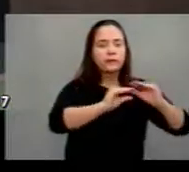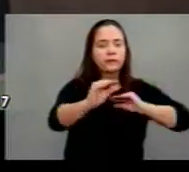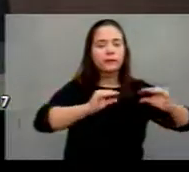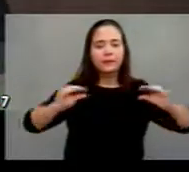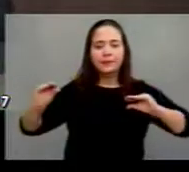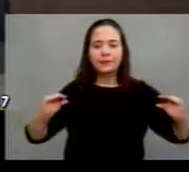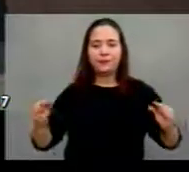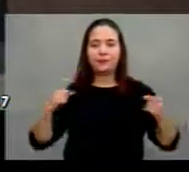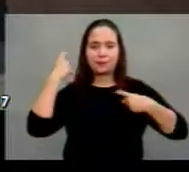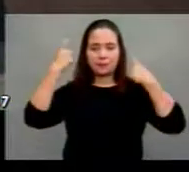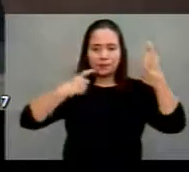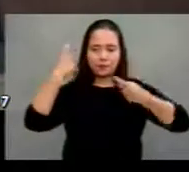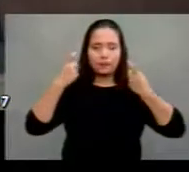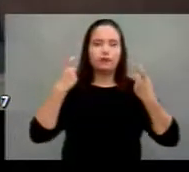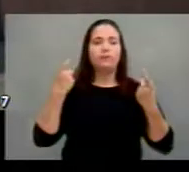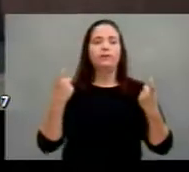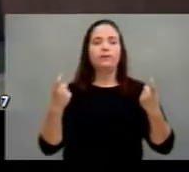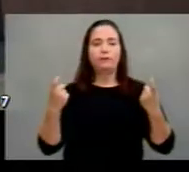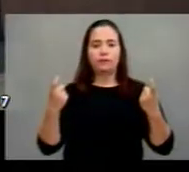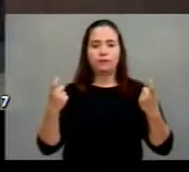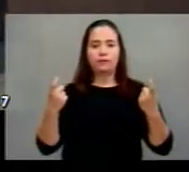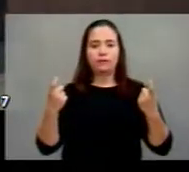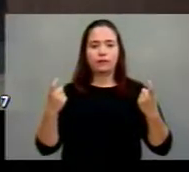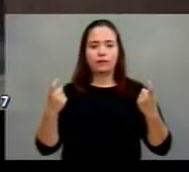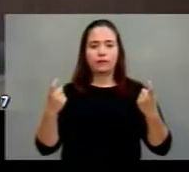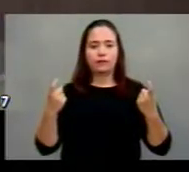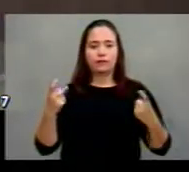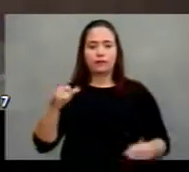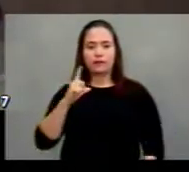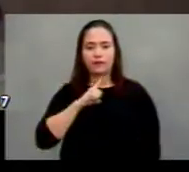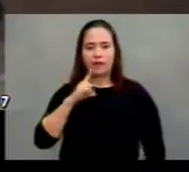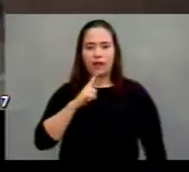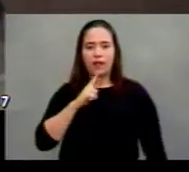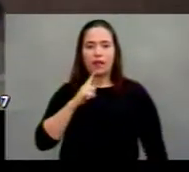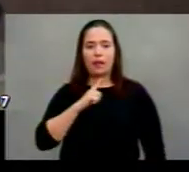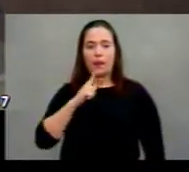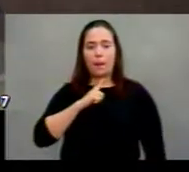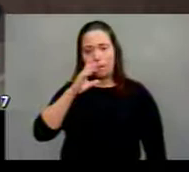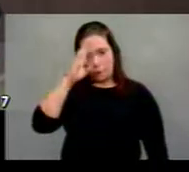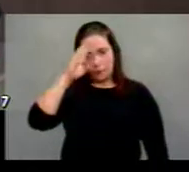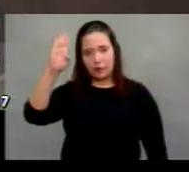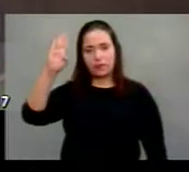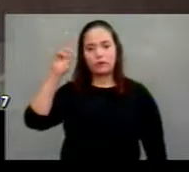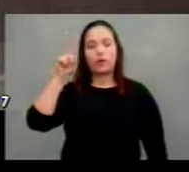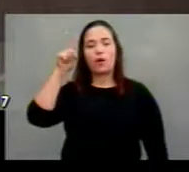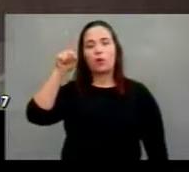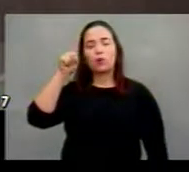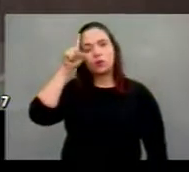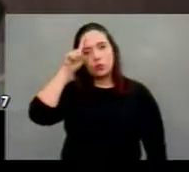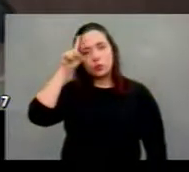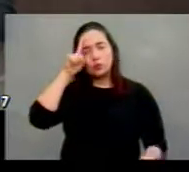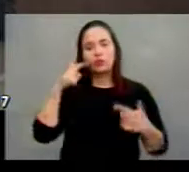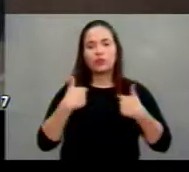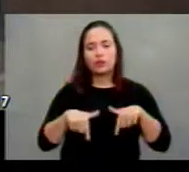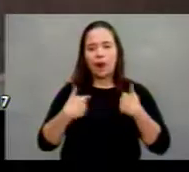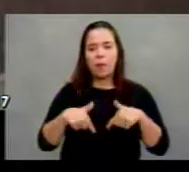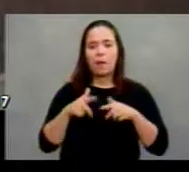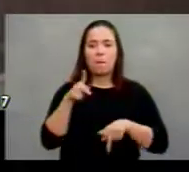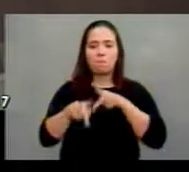esse fosso gigantesco entre o topo da pirâmide, a grande base da pirâmide, que trabalha todo dia, que não tem